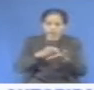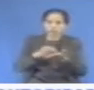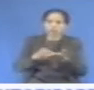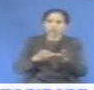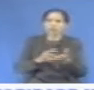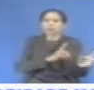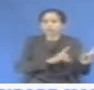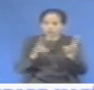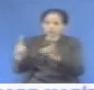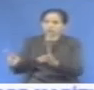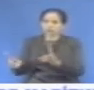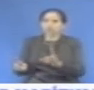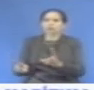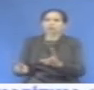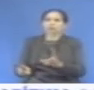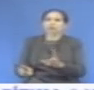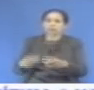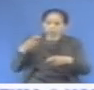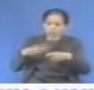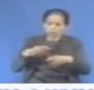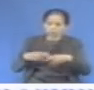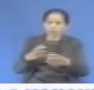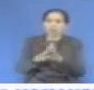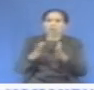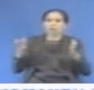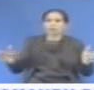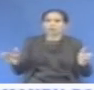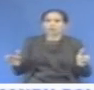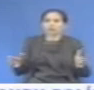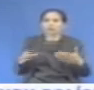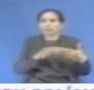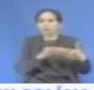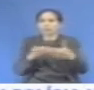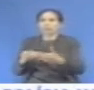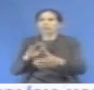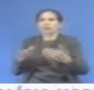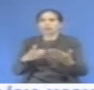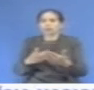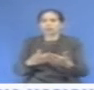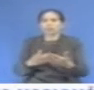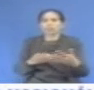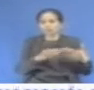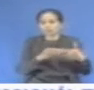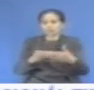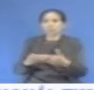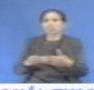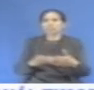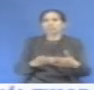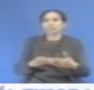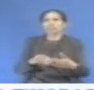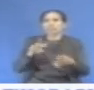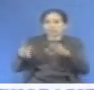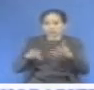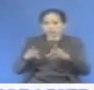implementa documento não é contido, nem mais. Desafio bot, ba, líder sira. Lili o cunha em sira. E lili o ba, emanebeque, a